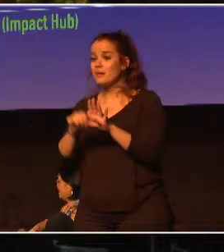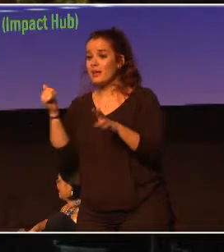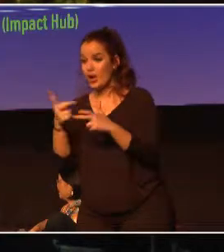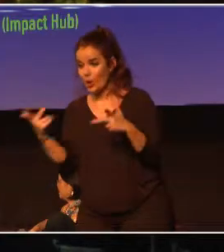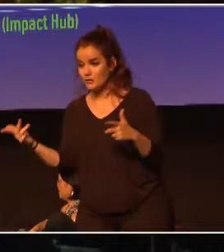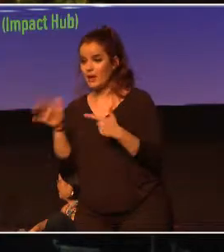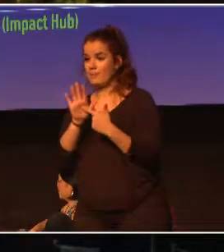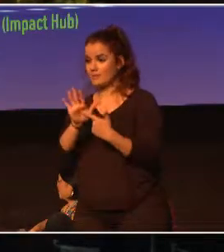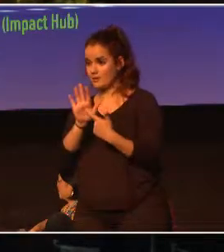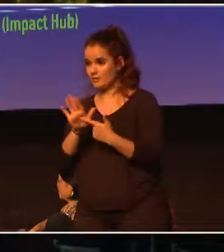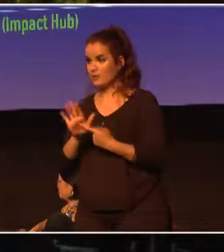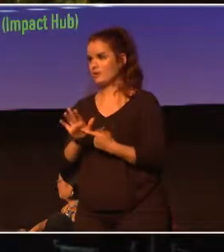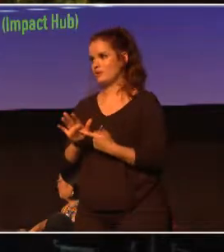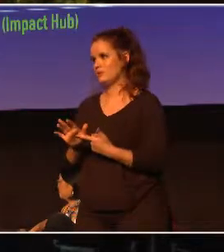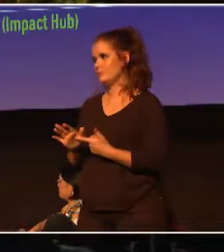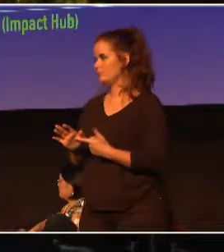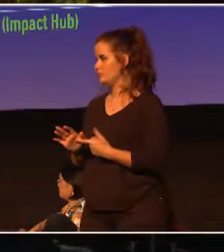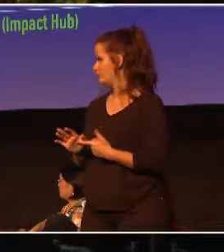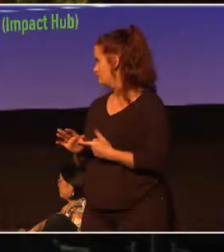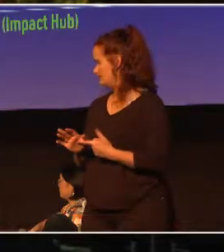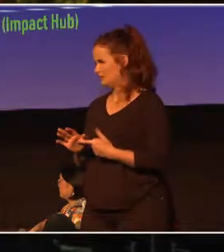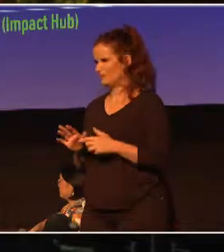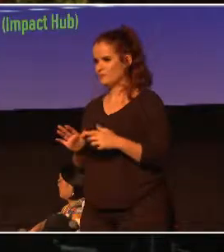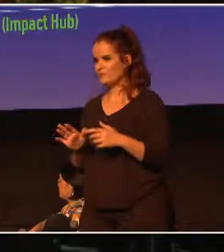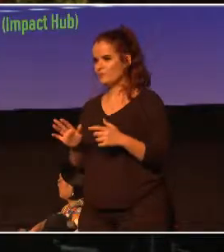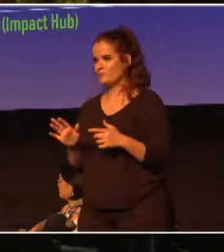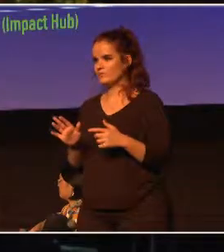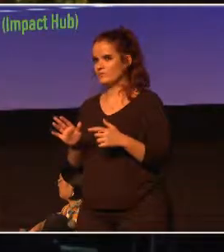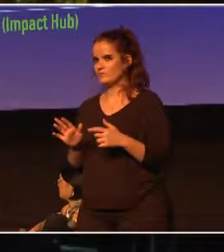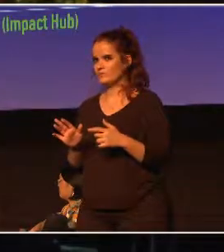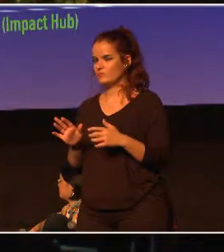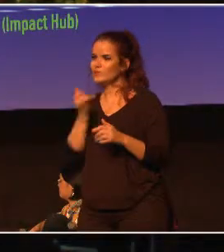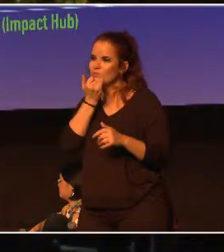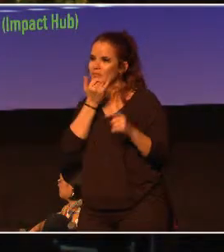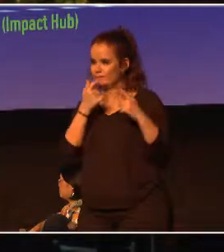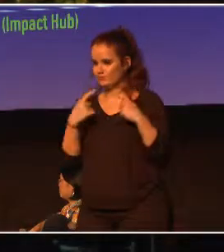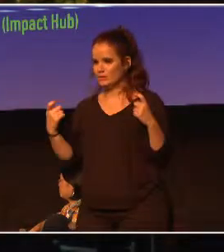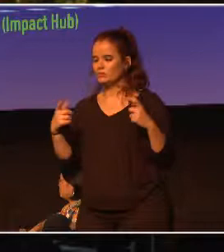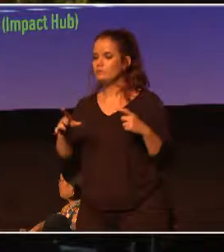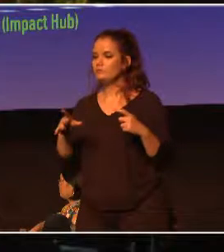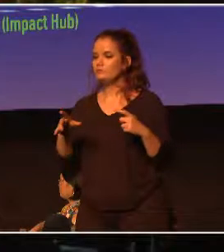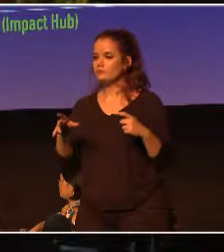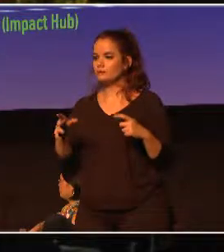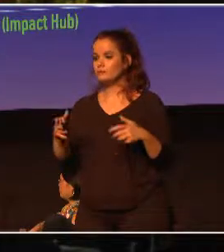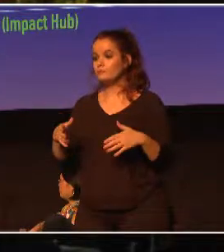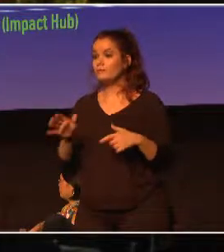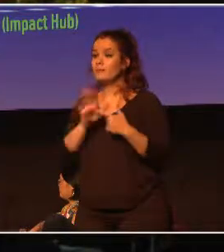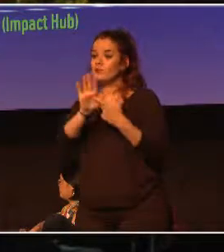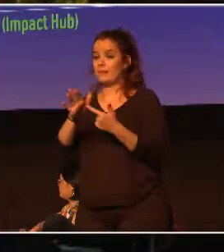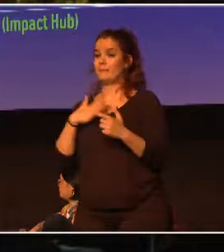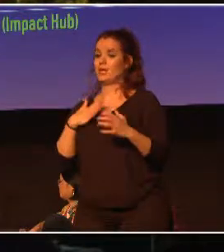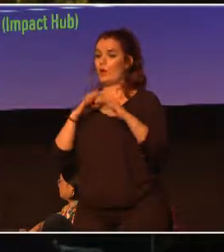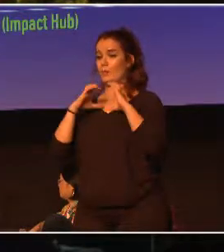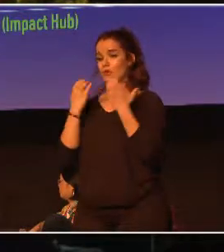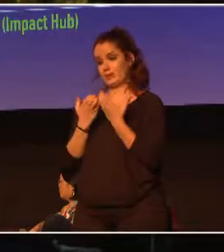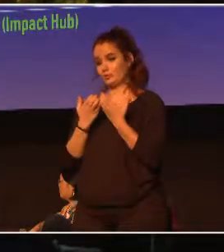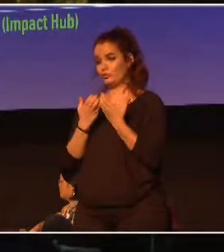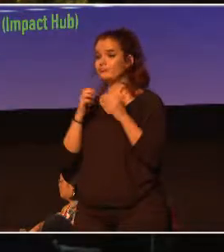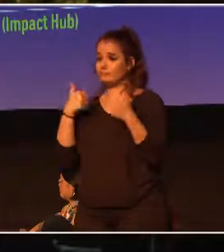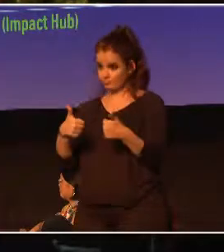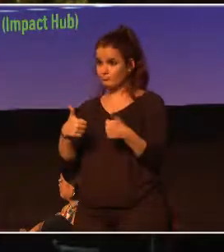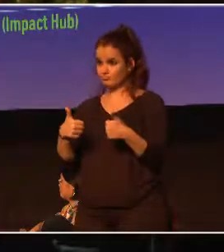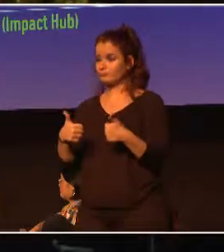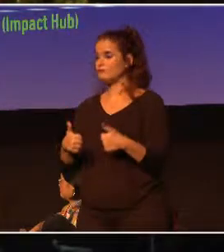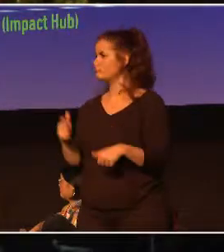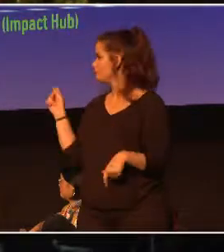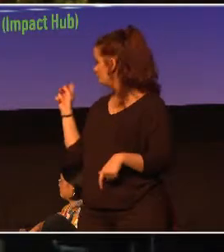se apresentar, a gente já se apresentou, então a gente não vai se apresentar, a gente vai apresentar nossas comunidades. Então, o